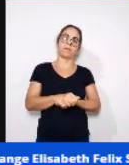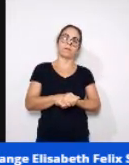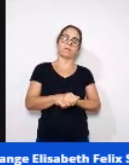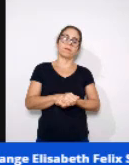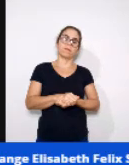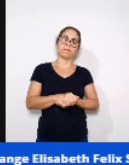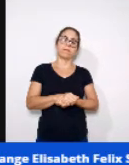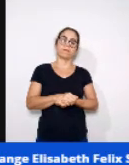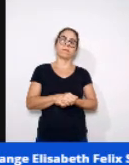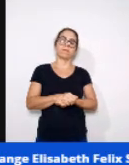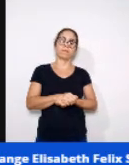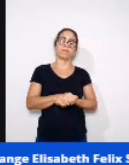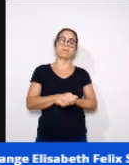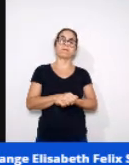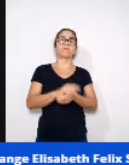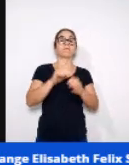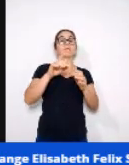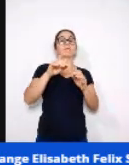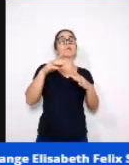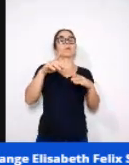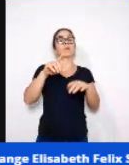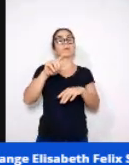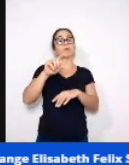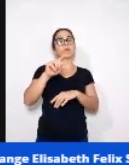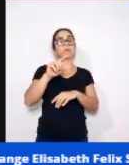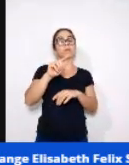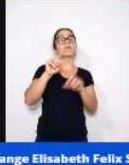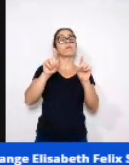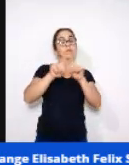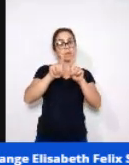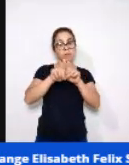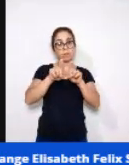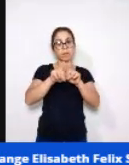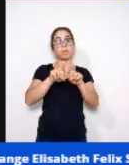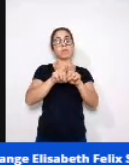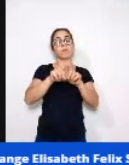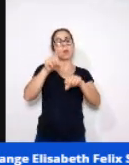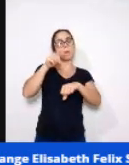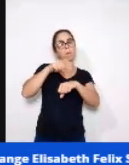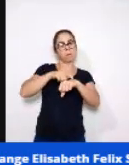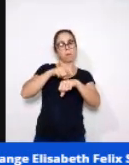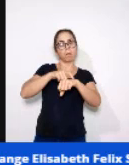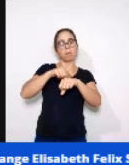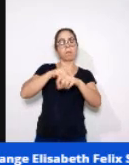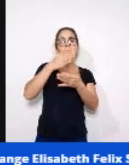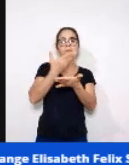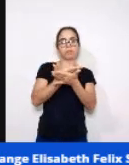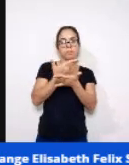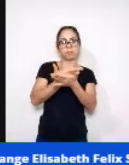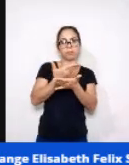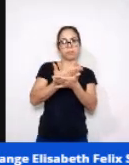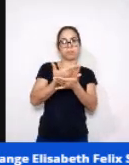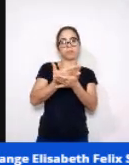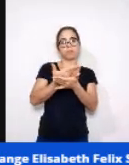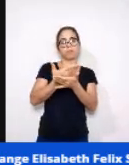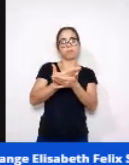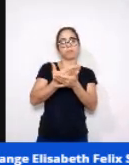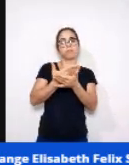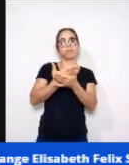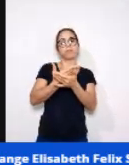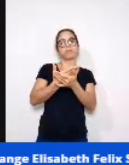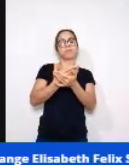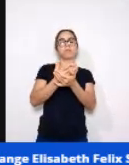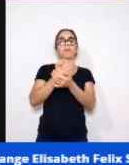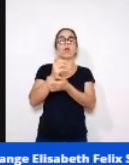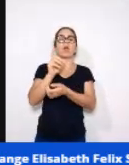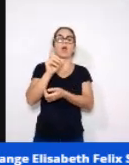Outro destaque também que nós queremos dar nesse momento da aula é a pronúncia dos